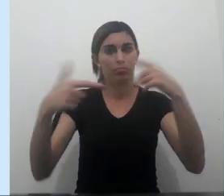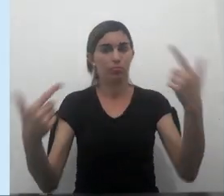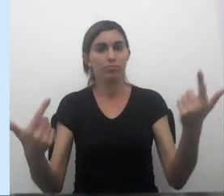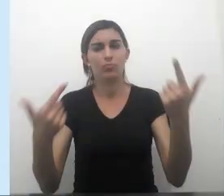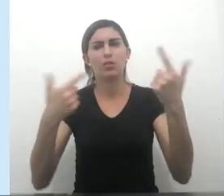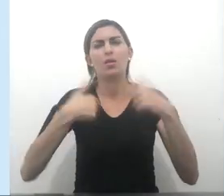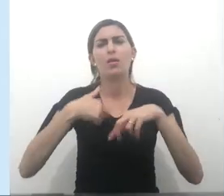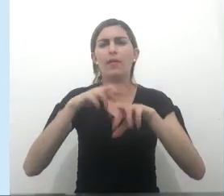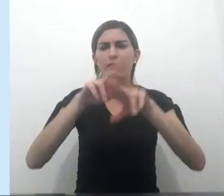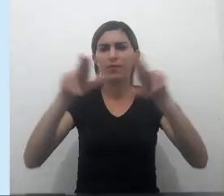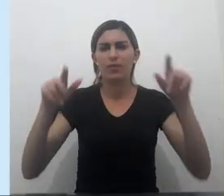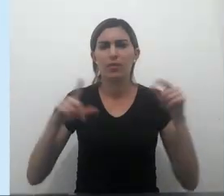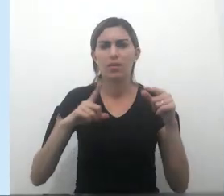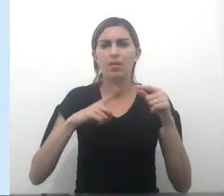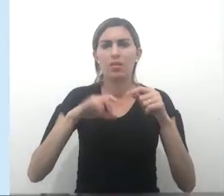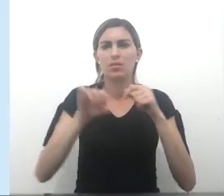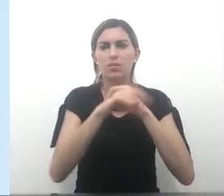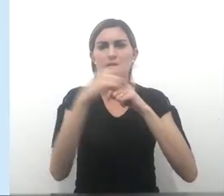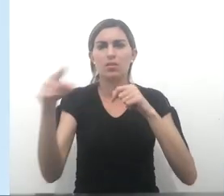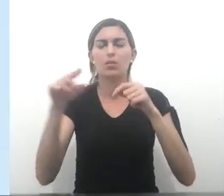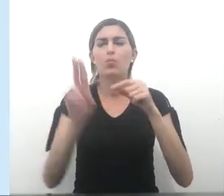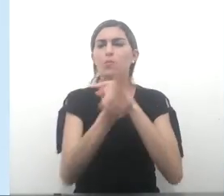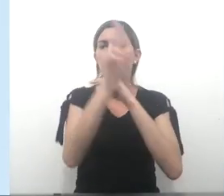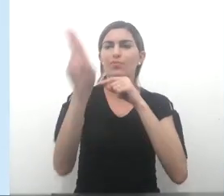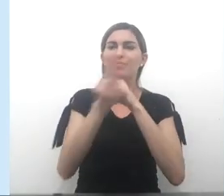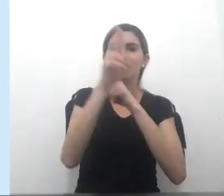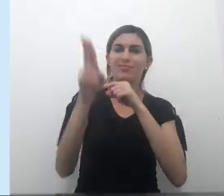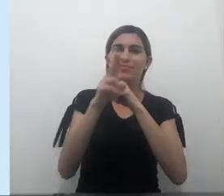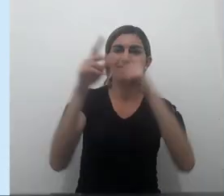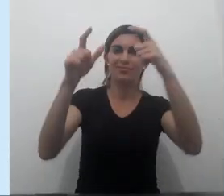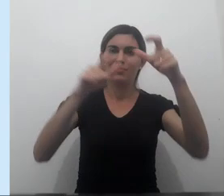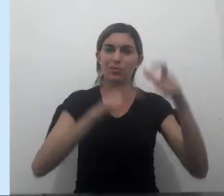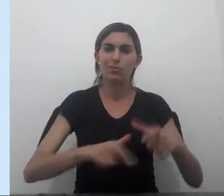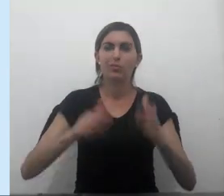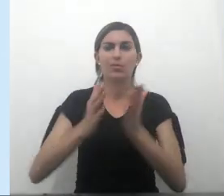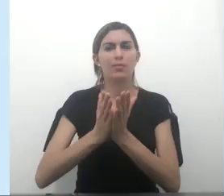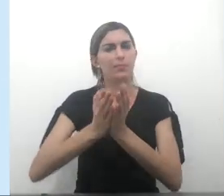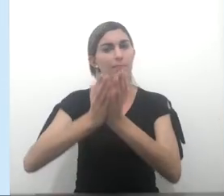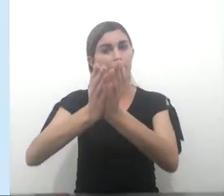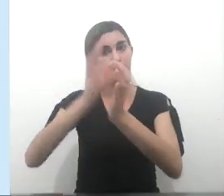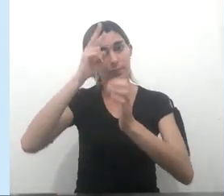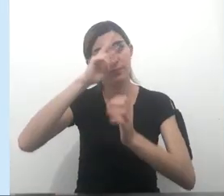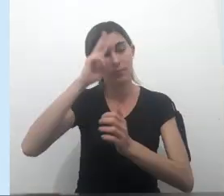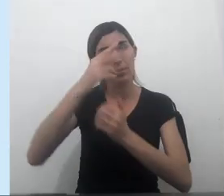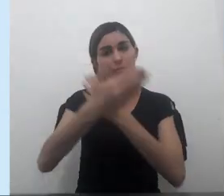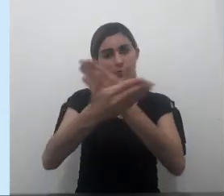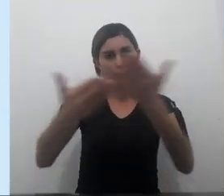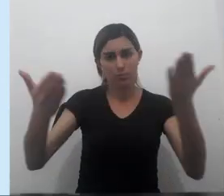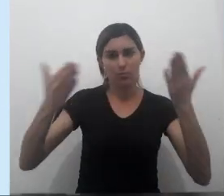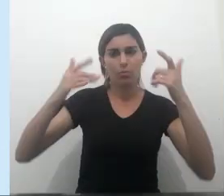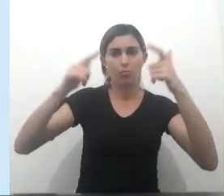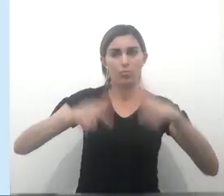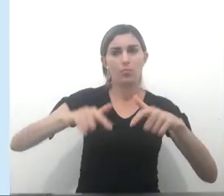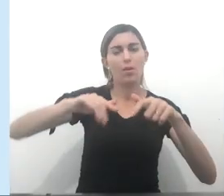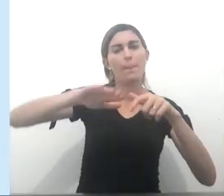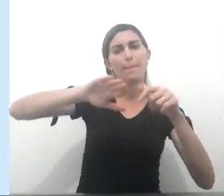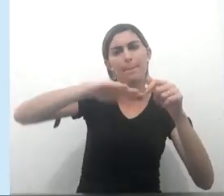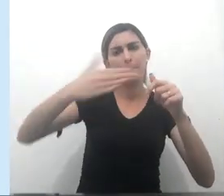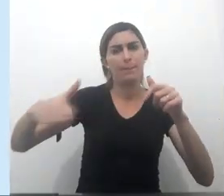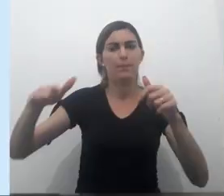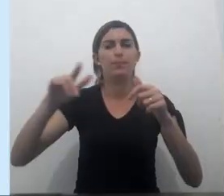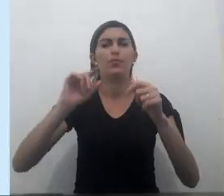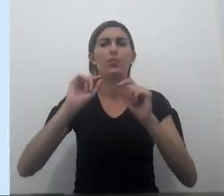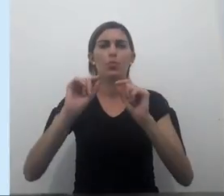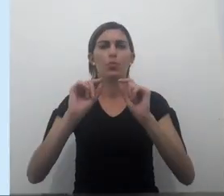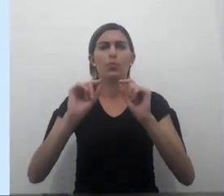Então, essas embarcações elas são utilizadas num ambiente marinho. Lembrando para vocês que o ambiente marinho é um